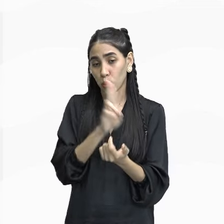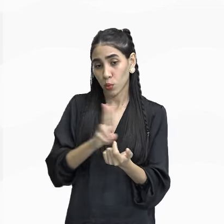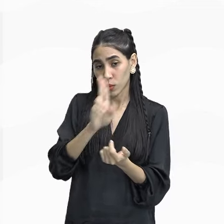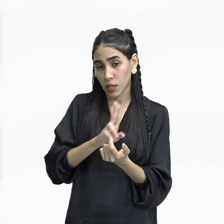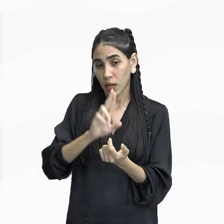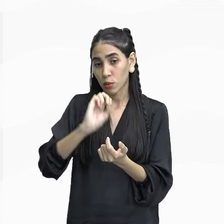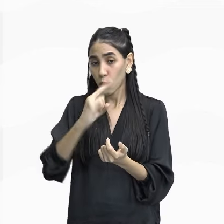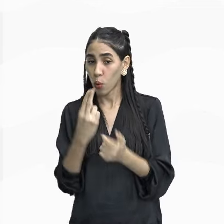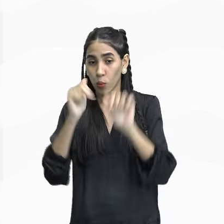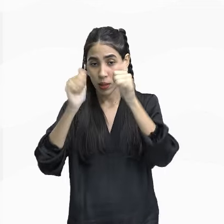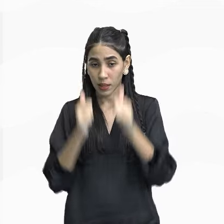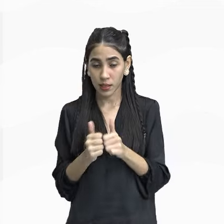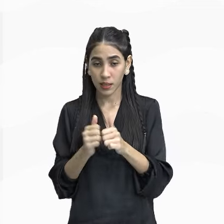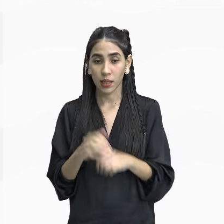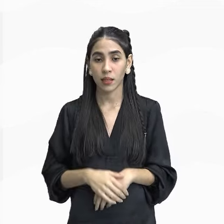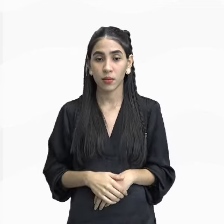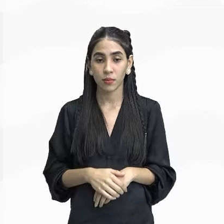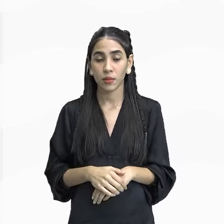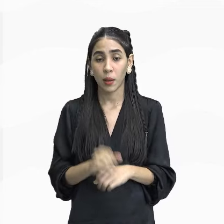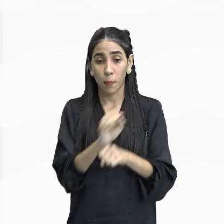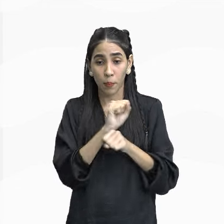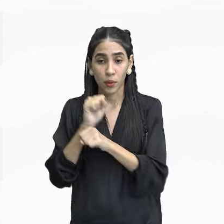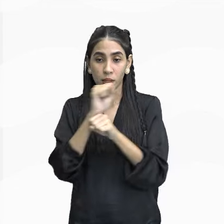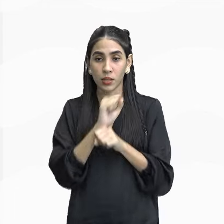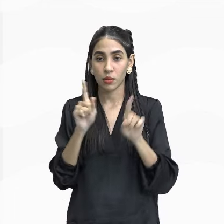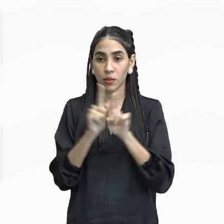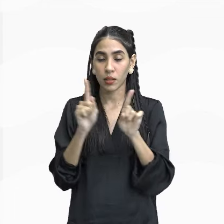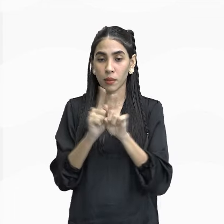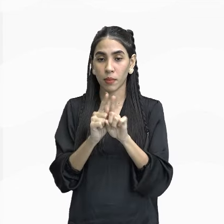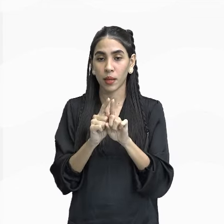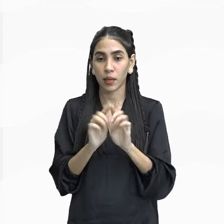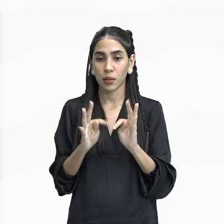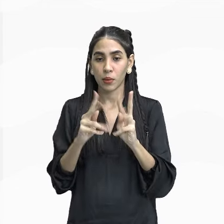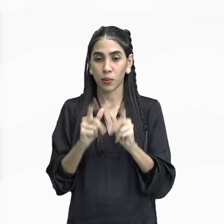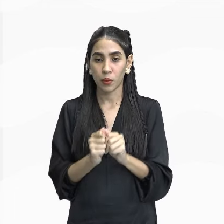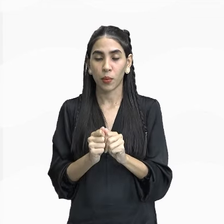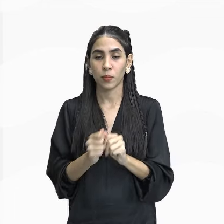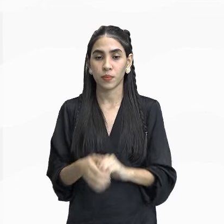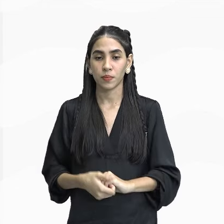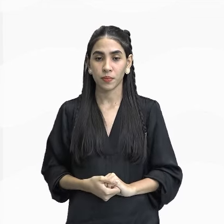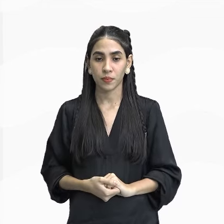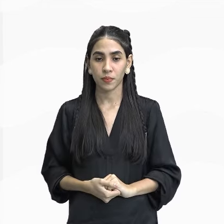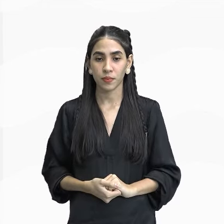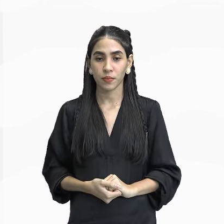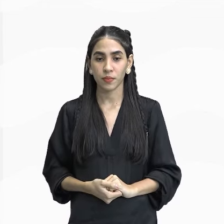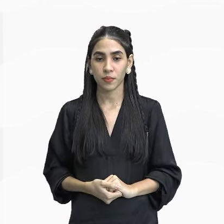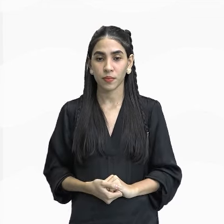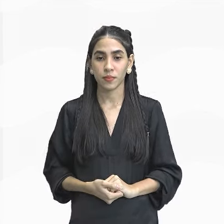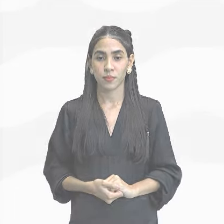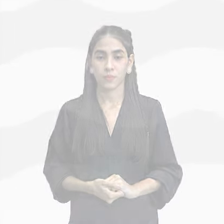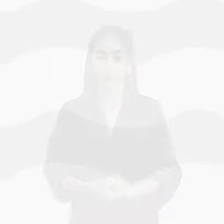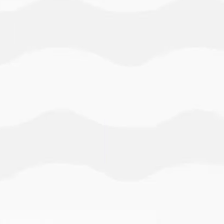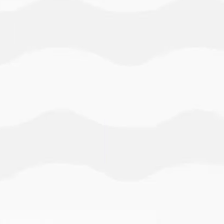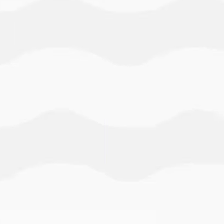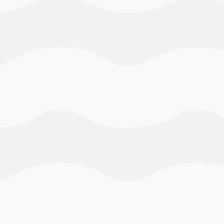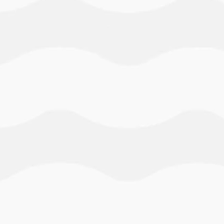e acabam que ajudando a proteger, né, os meios de vida e também a parte da cultura, o